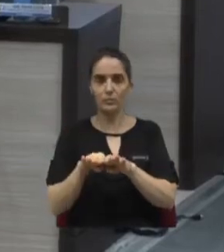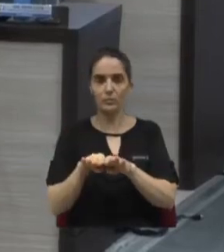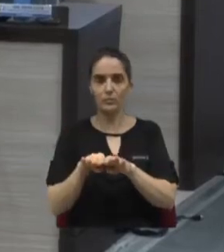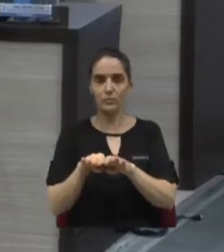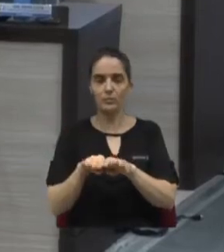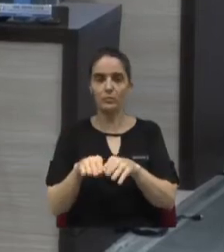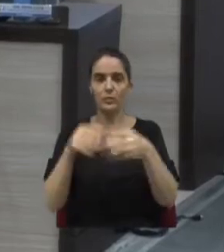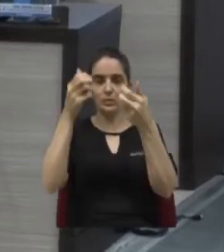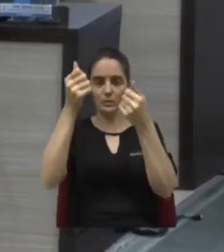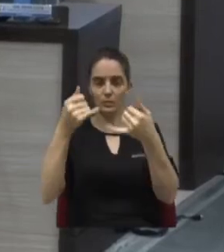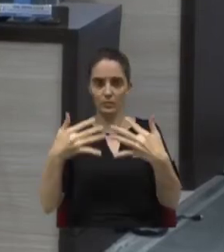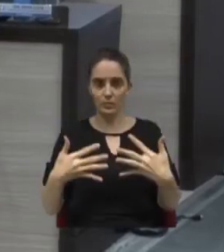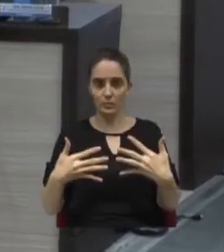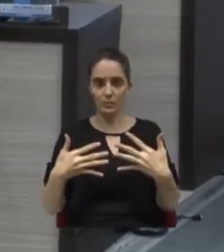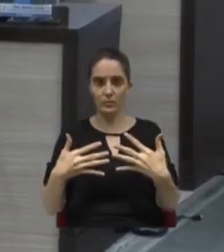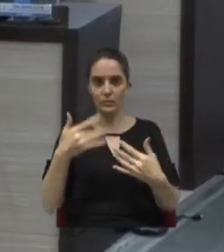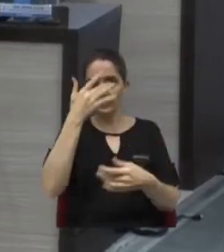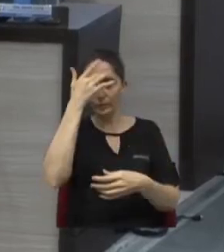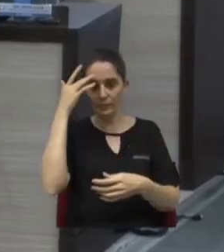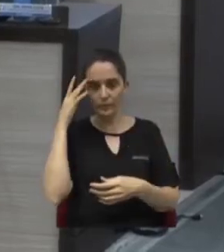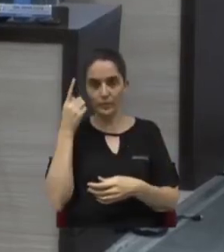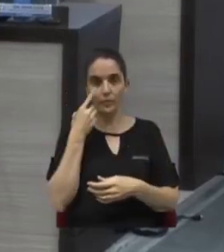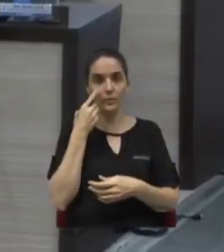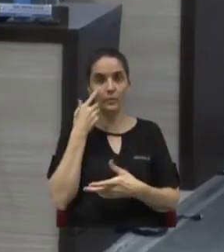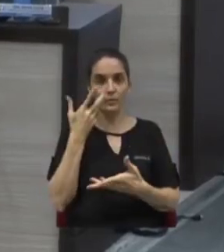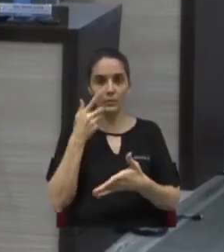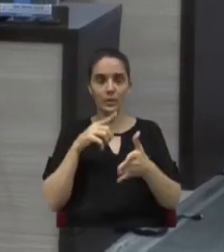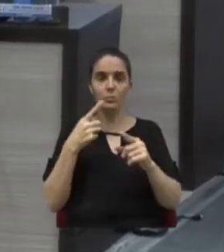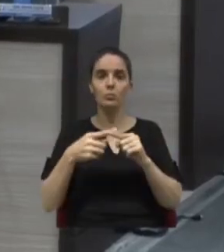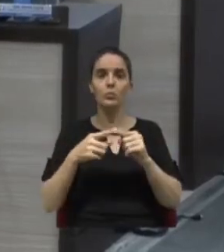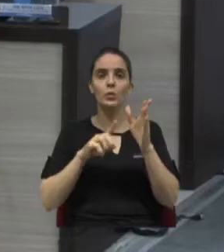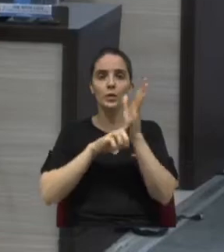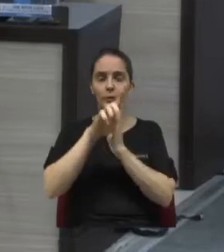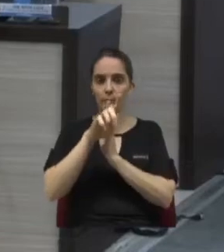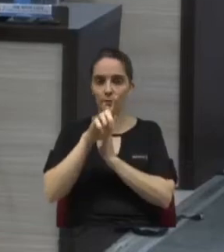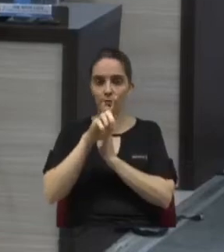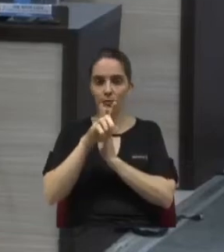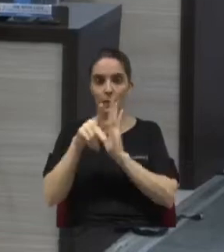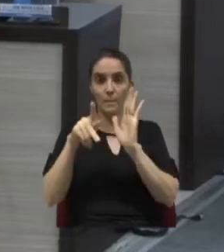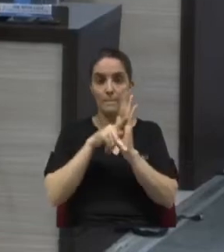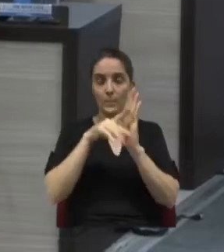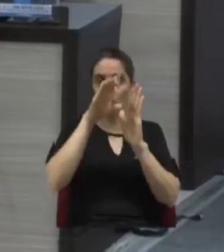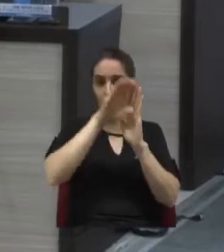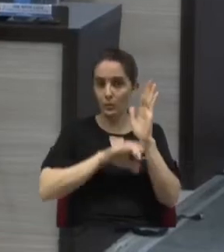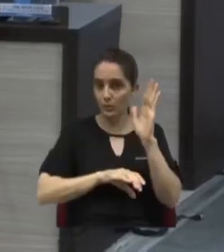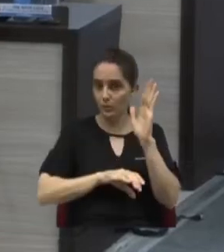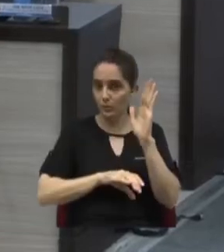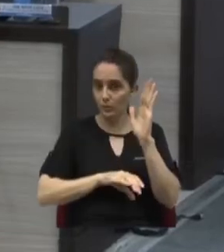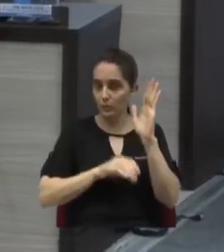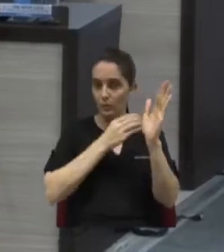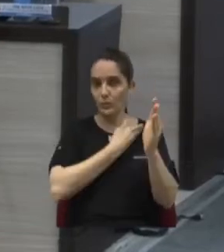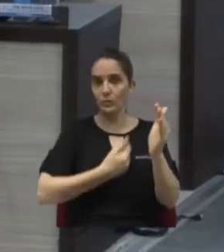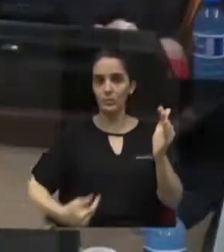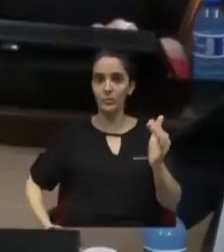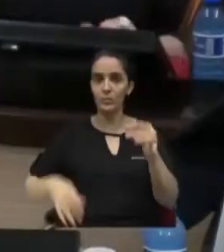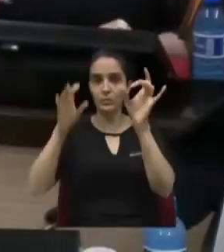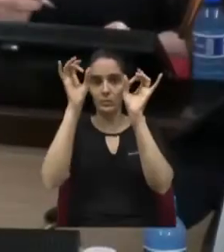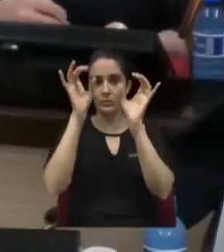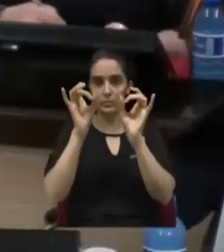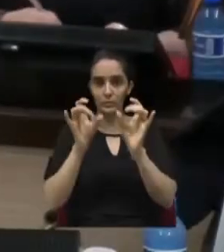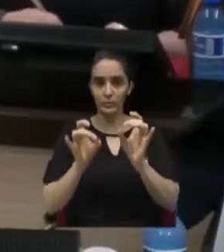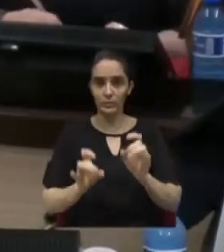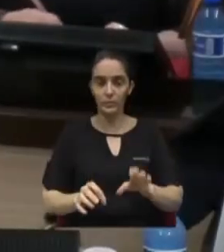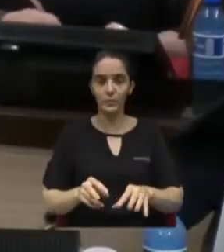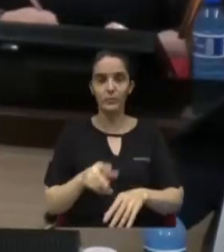até explicando para as pessoas que estão nos acompanhando, o requerimento ele se trata sobre concurso público, em especial dos monitores e